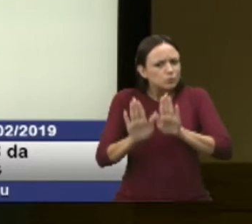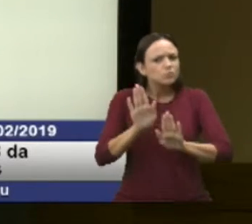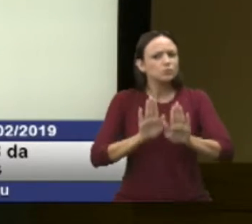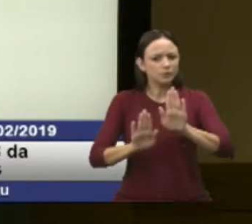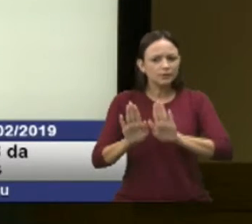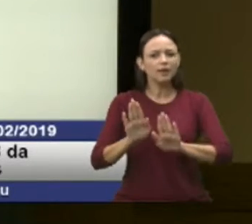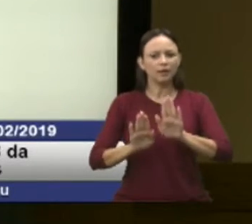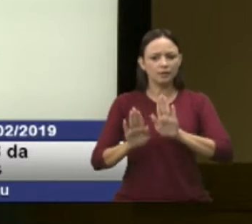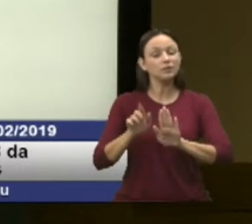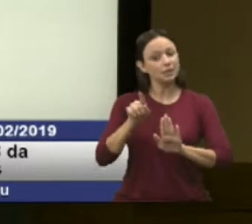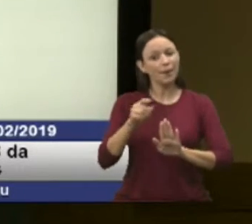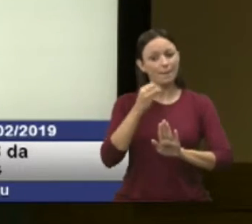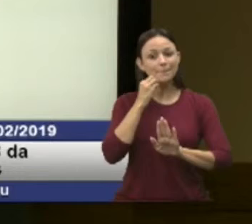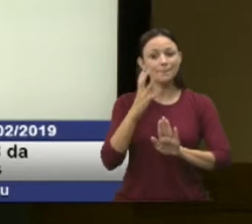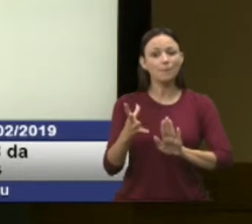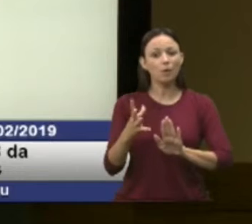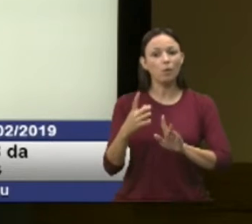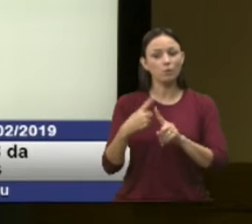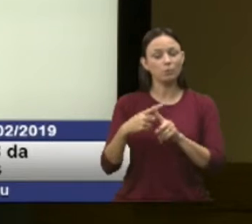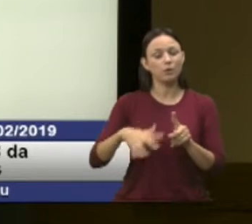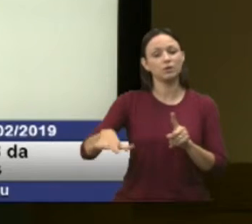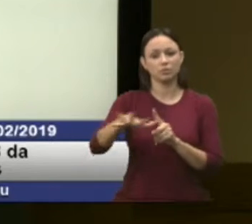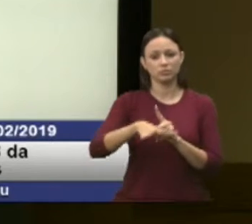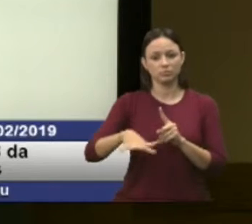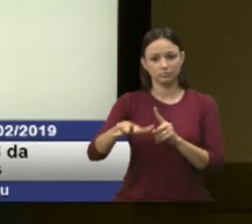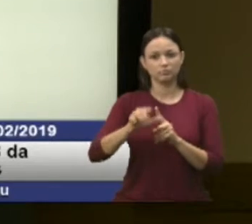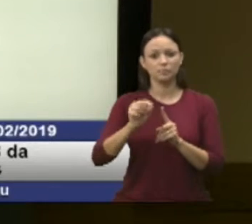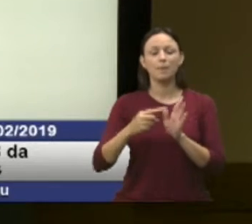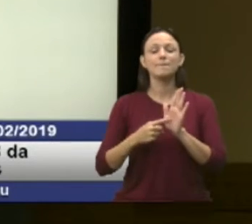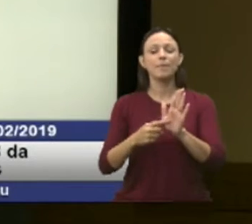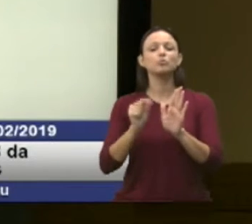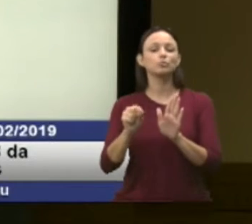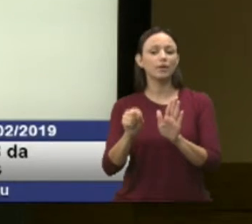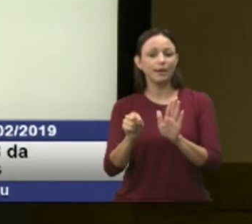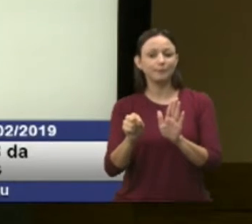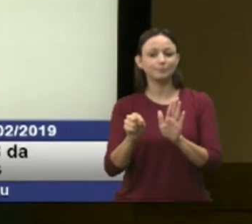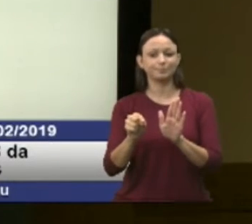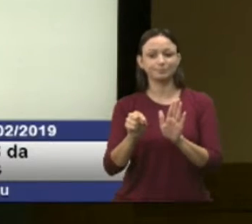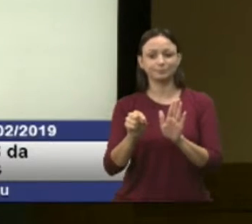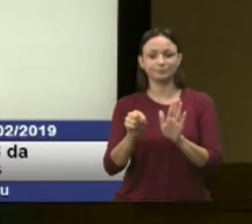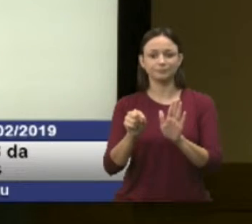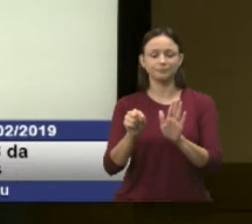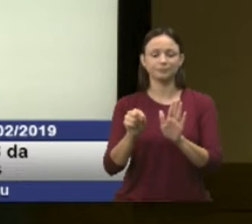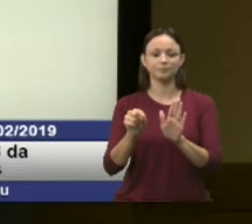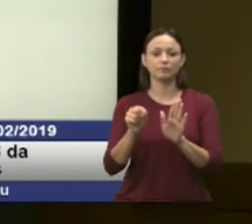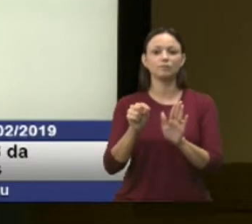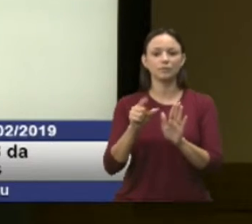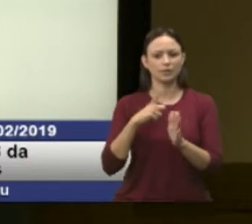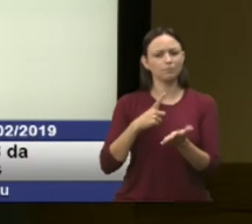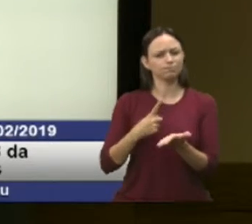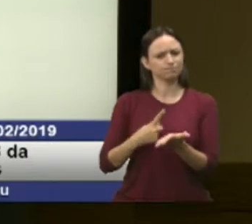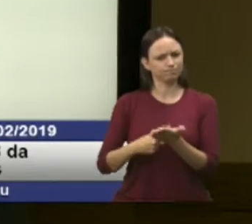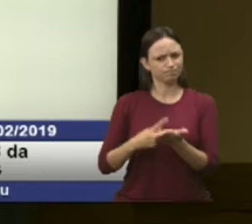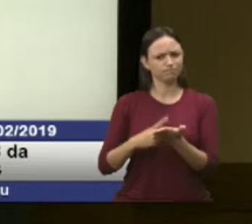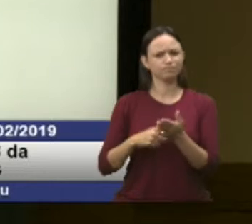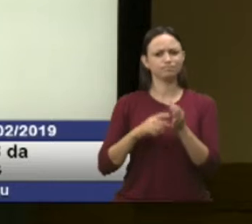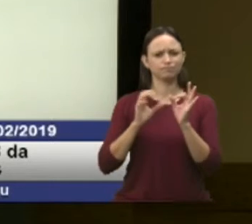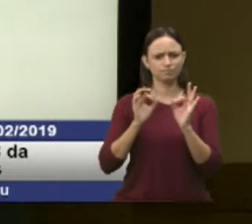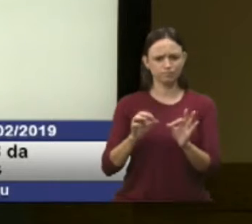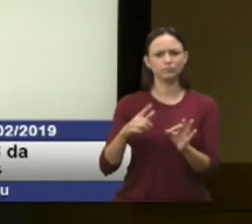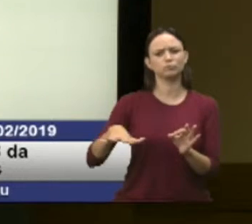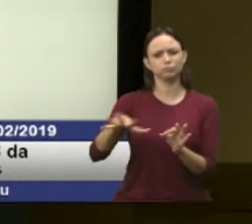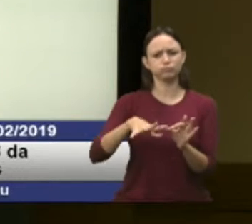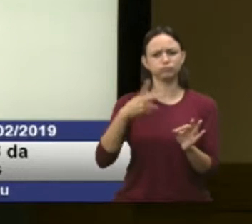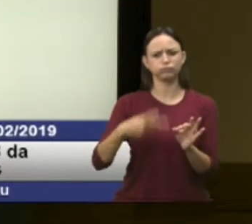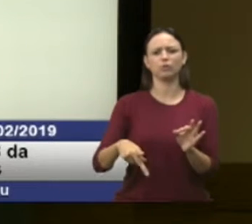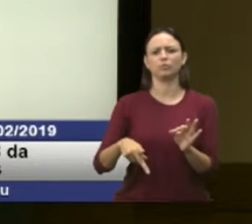e isso é bom para o município e demonstra também o comprometimento da máquina